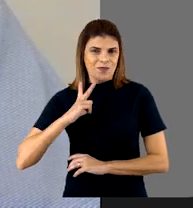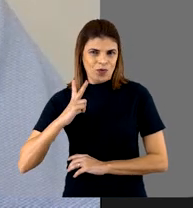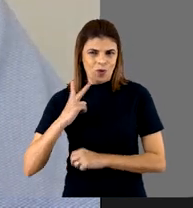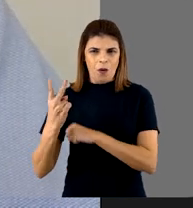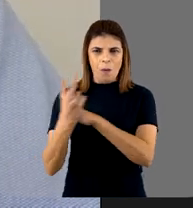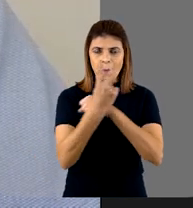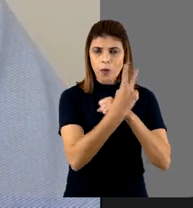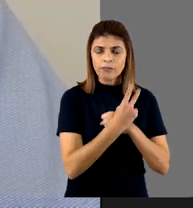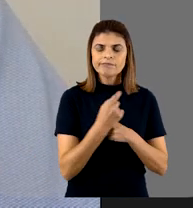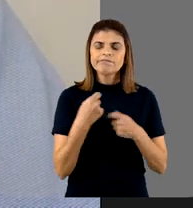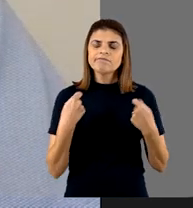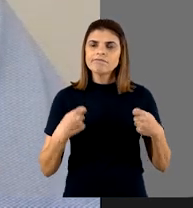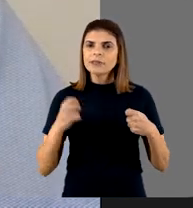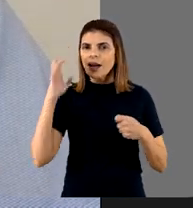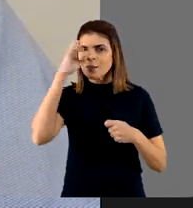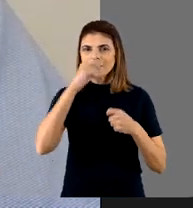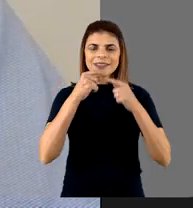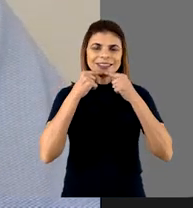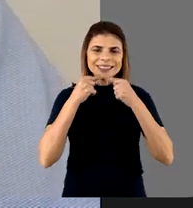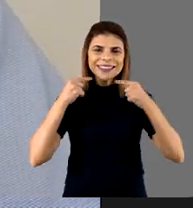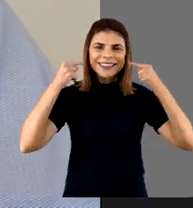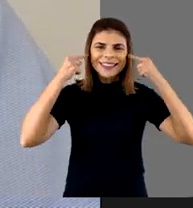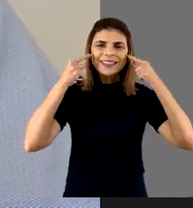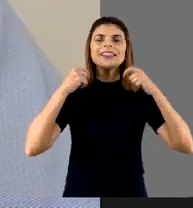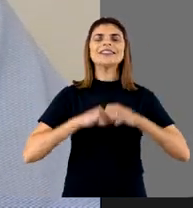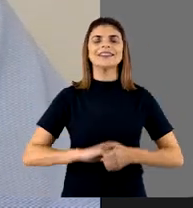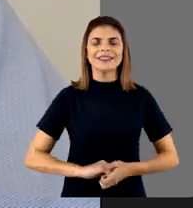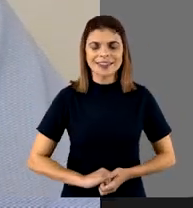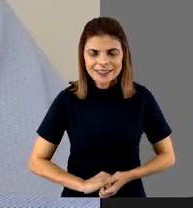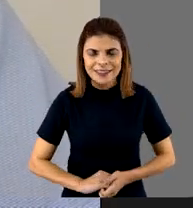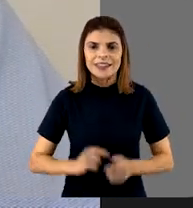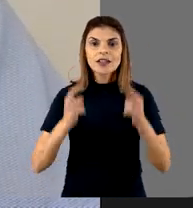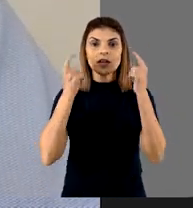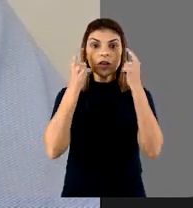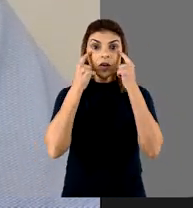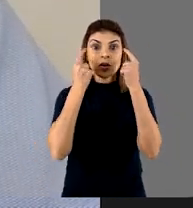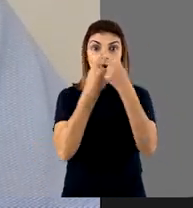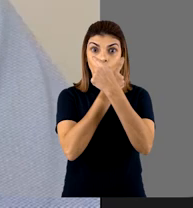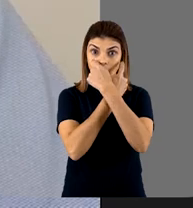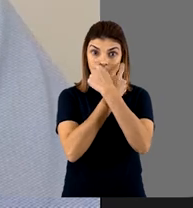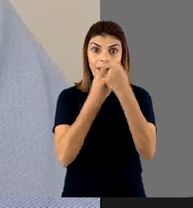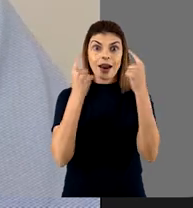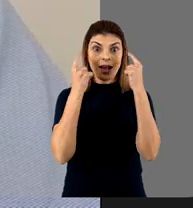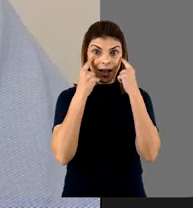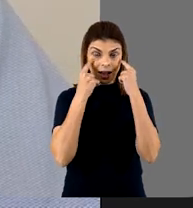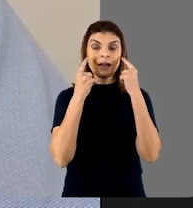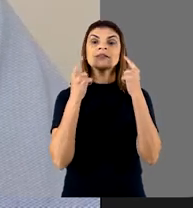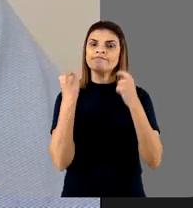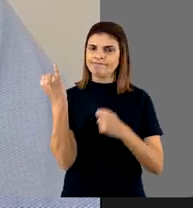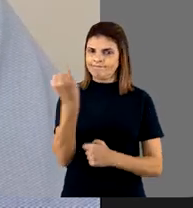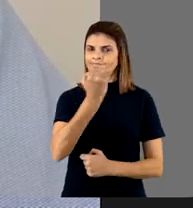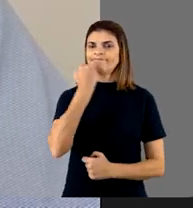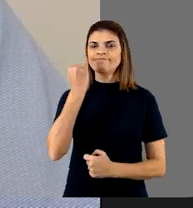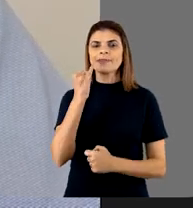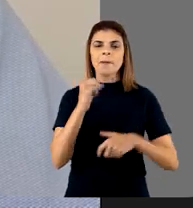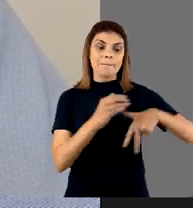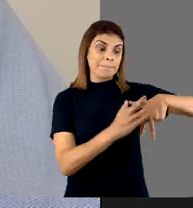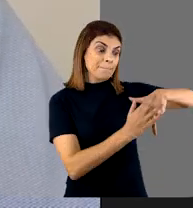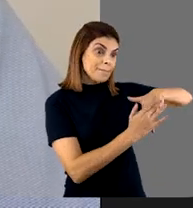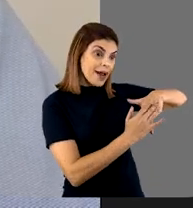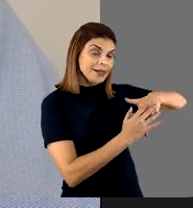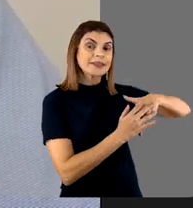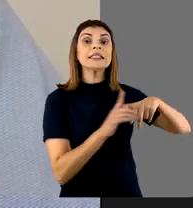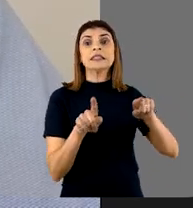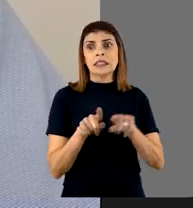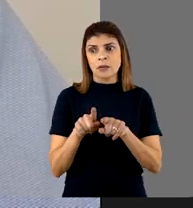né, a gente teve que aprender a sorrir, a cumprimentar, com o olhar também os nossos